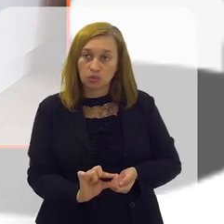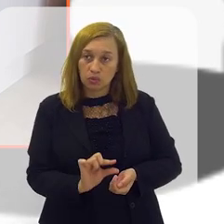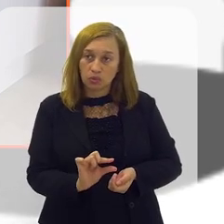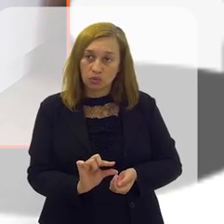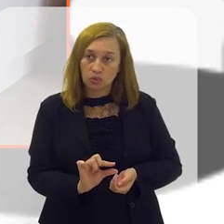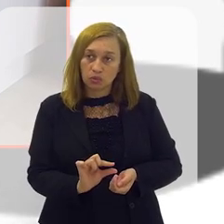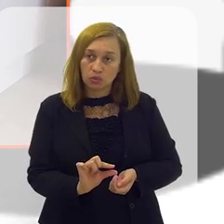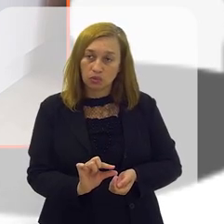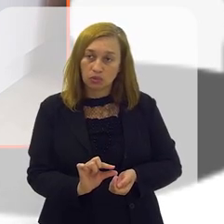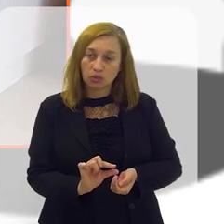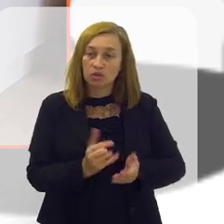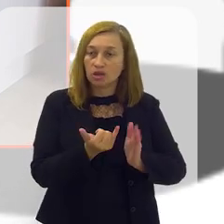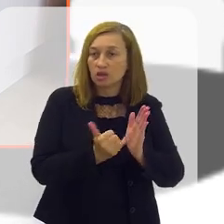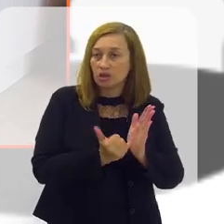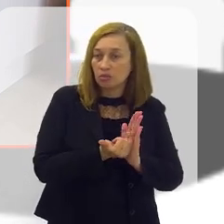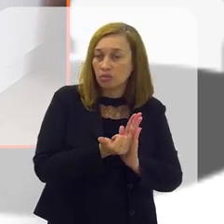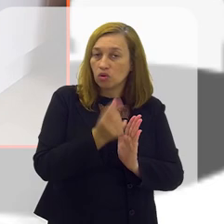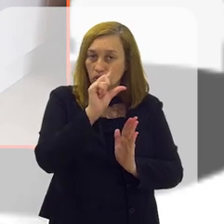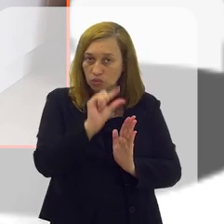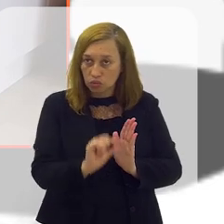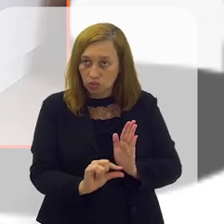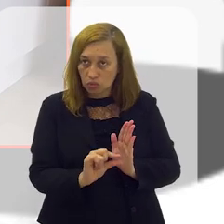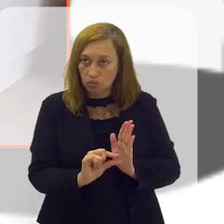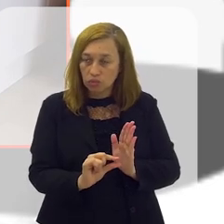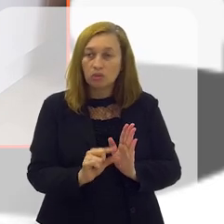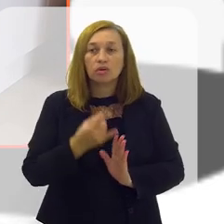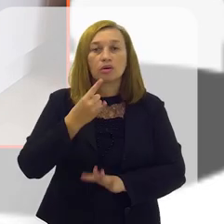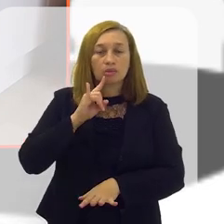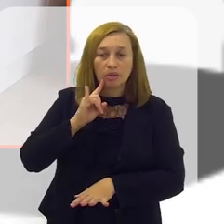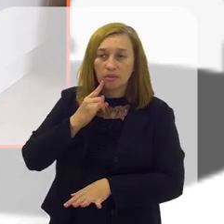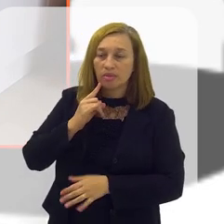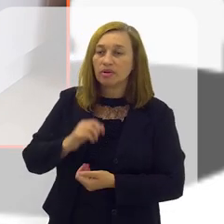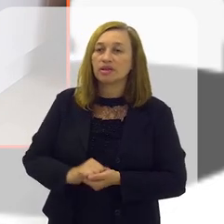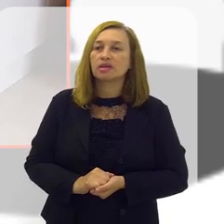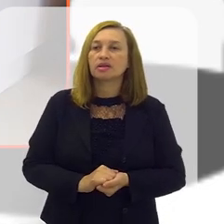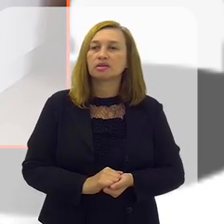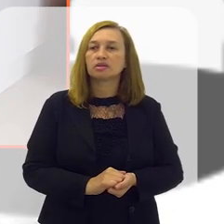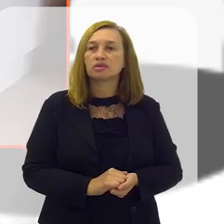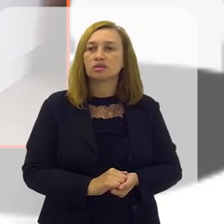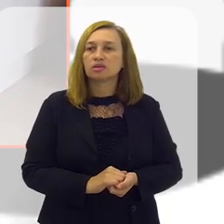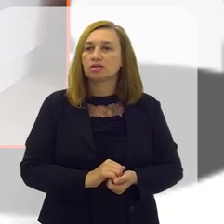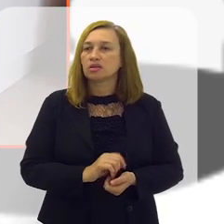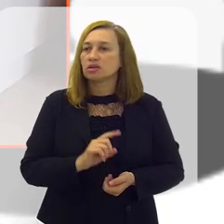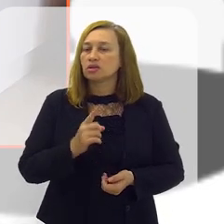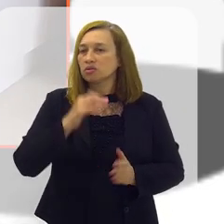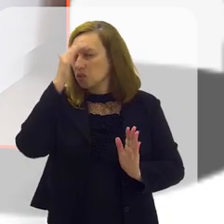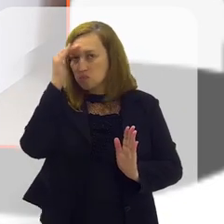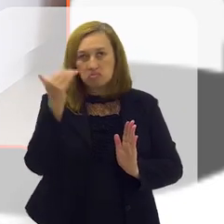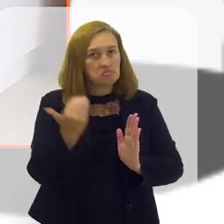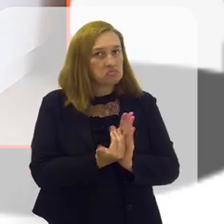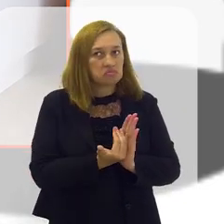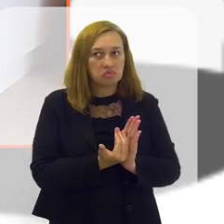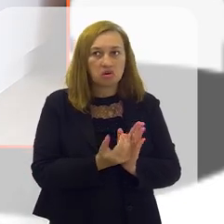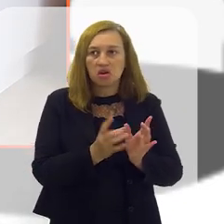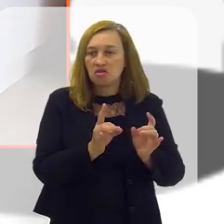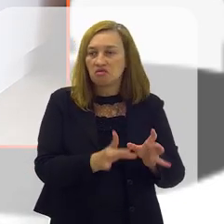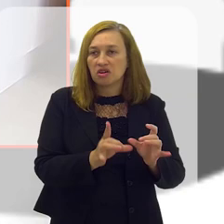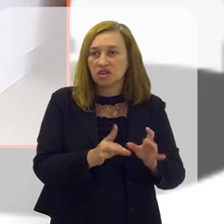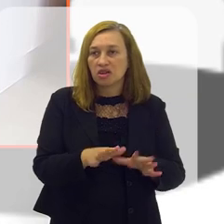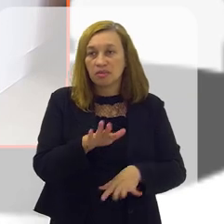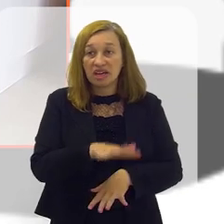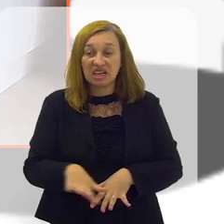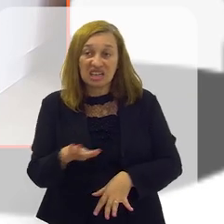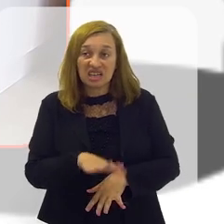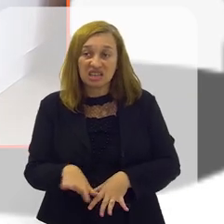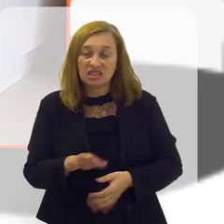custo, baixos impostos para esse tipo de substância, não cumprimento das leis de vender bebida